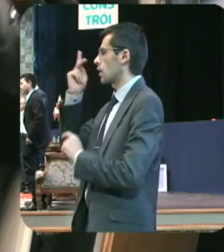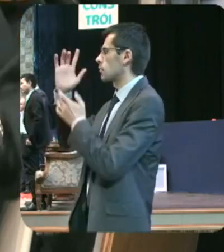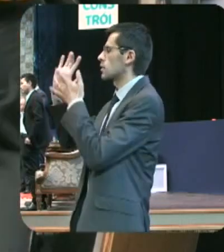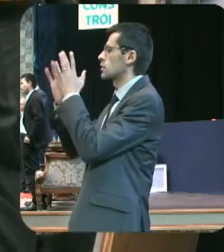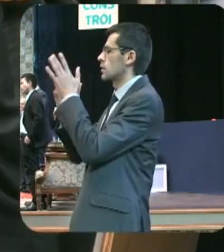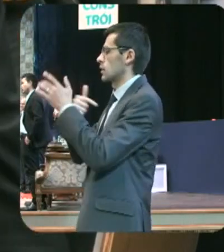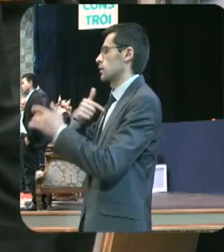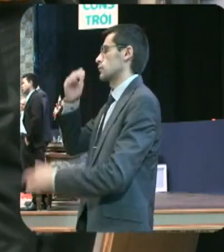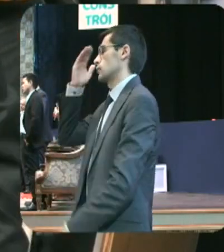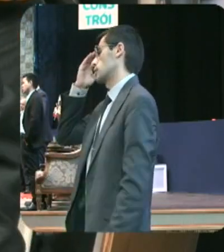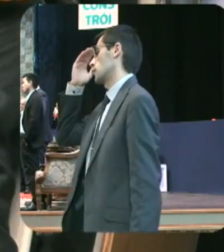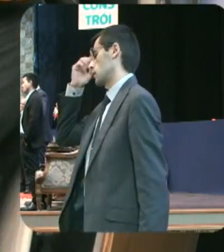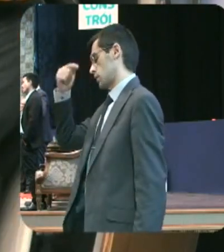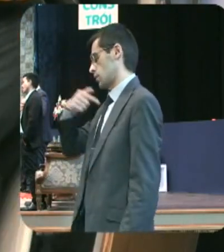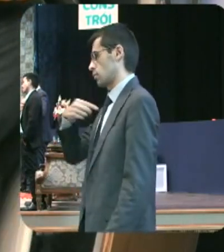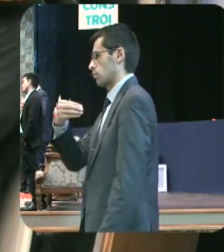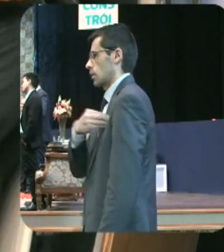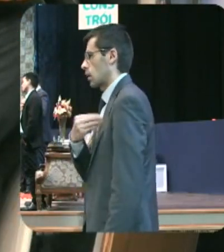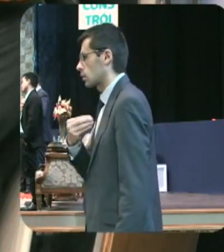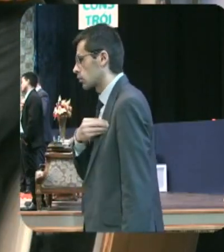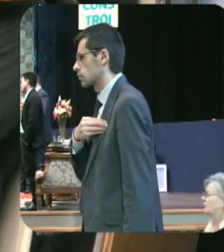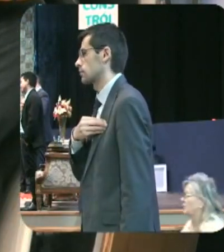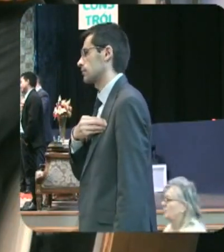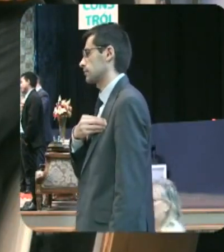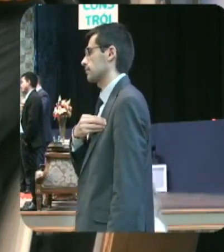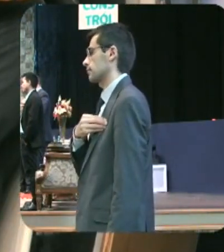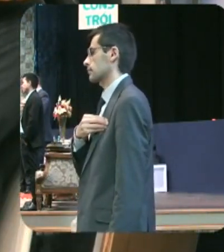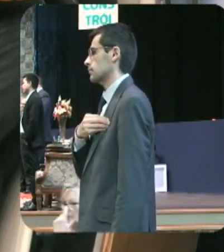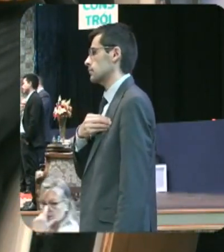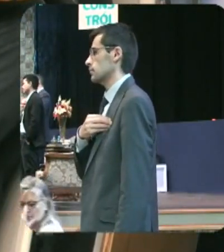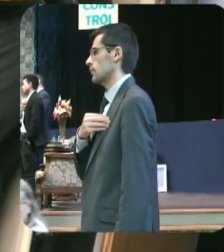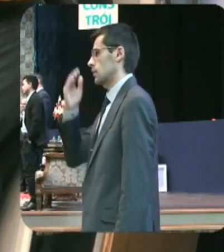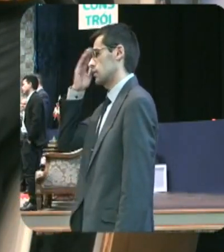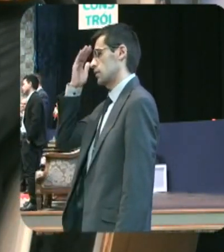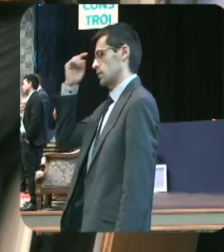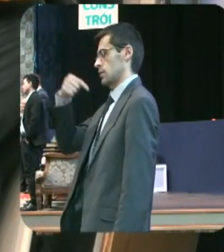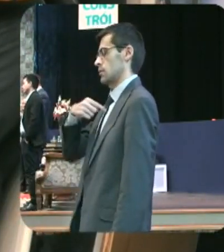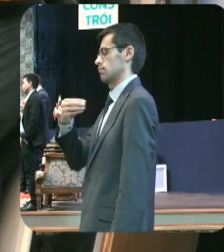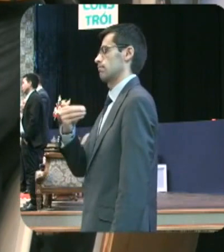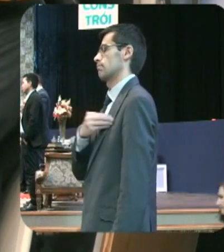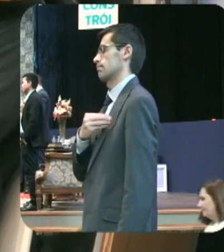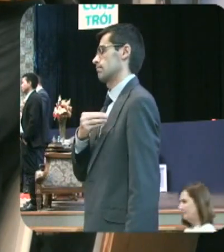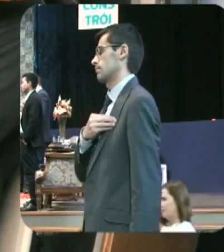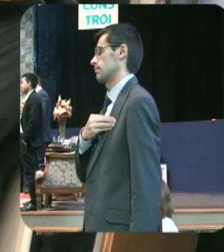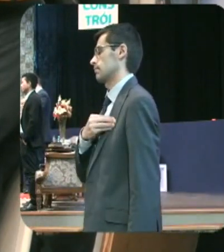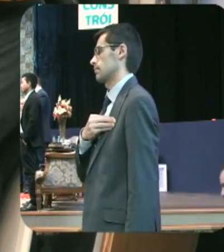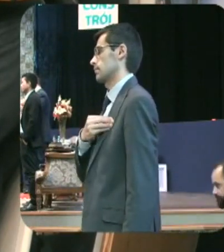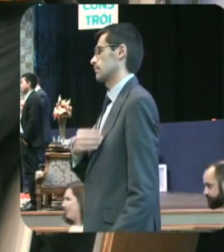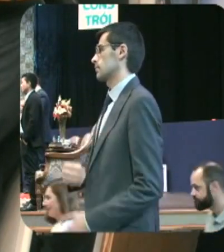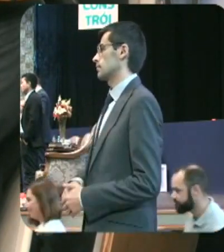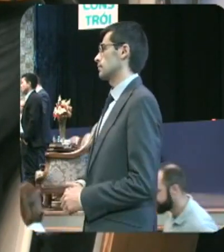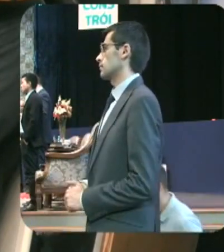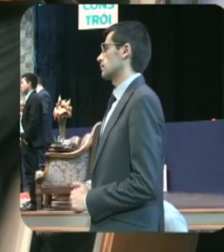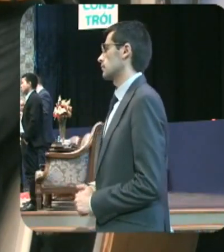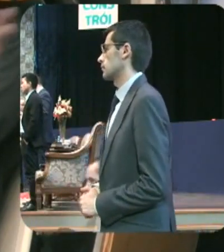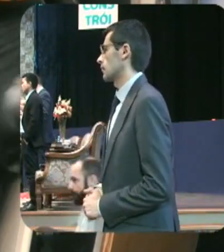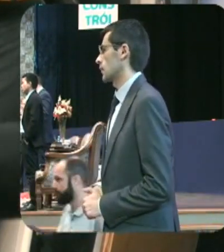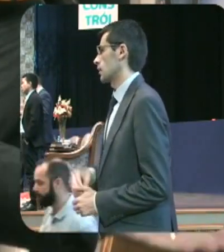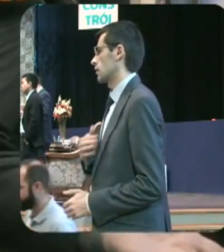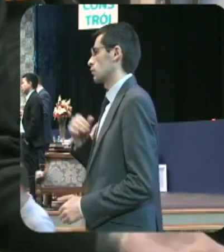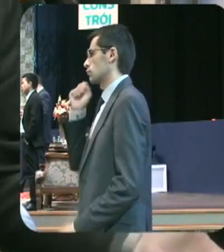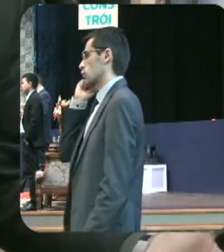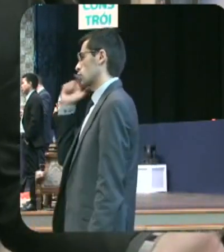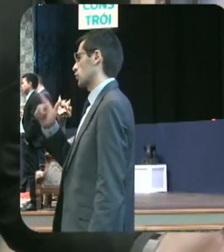Jesus, eu sei que sou pecador. Você pode dizer isso para Ele? Eu sei que sou pecador e que eu não